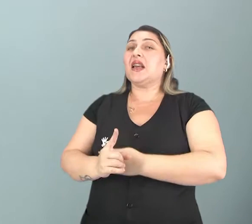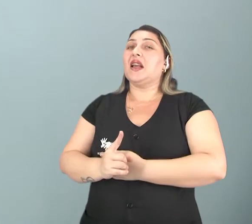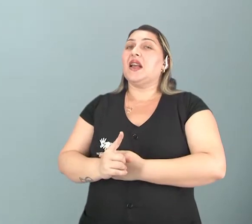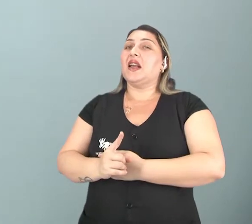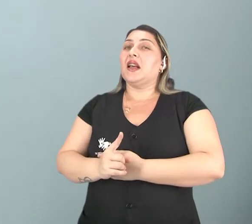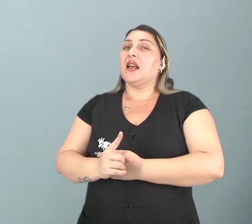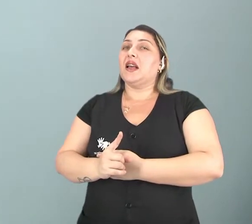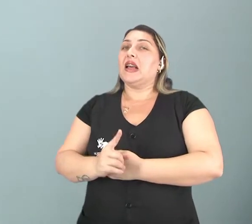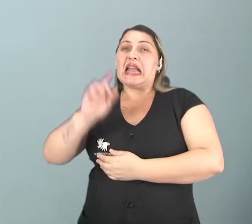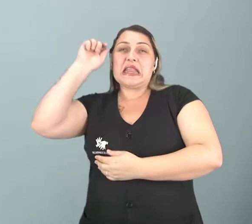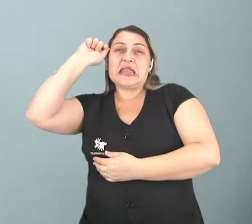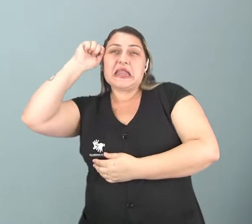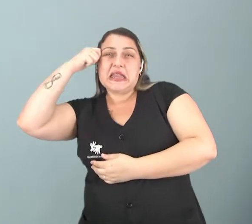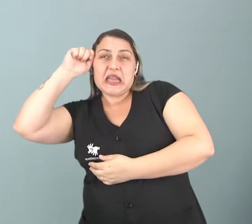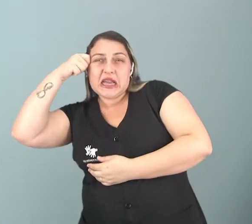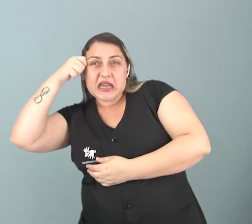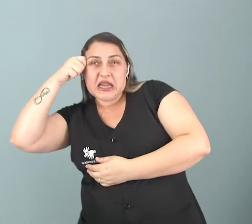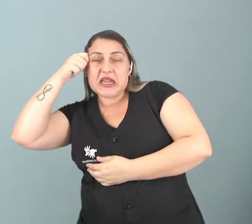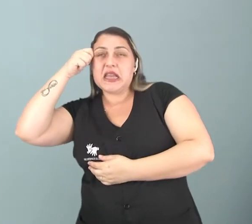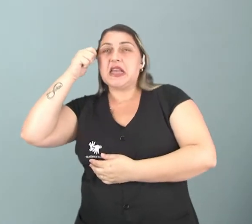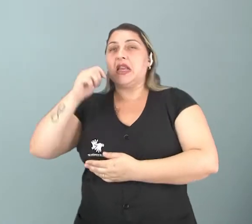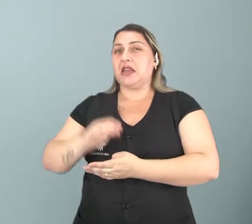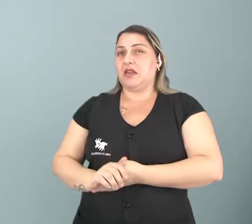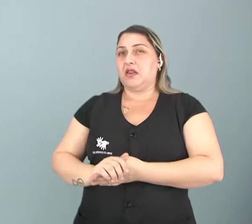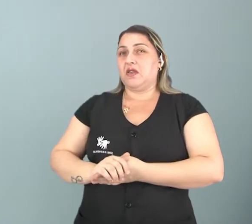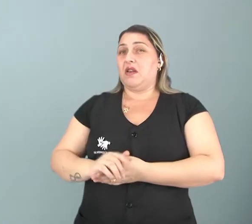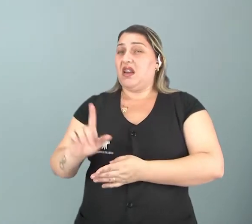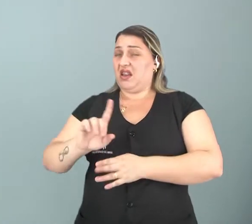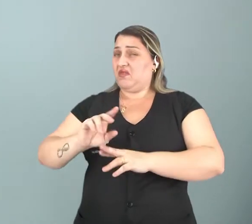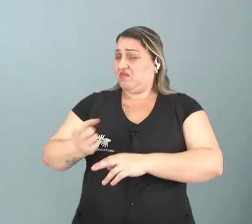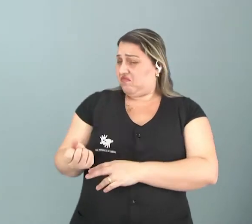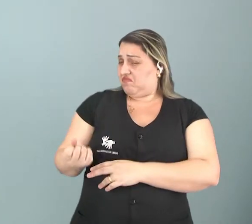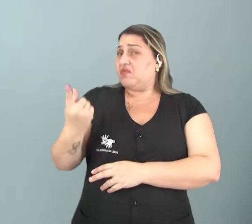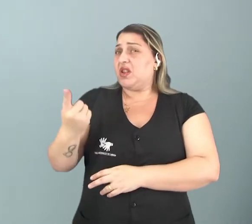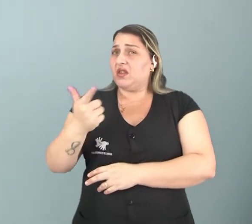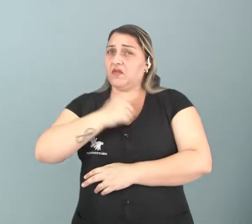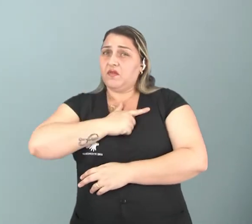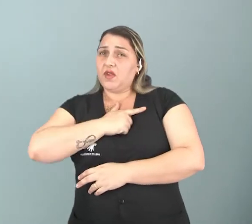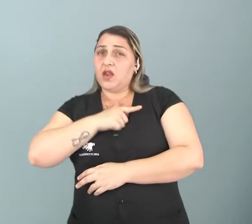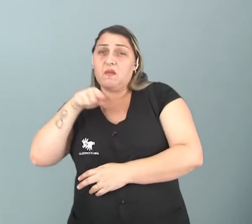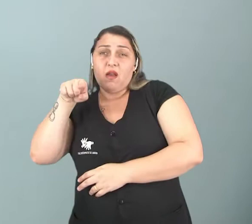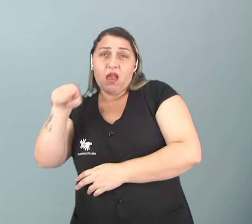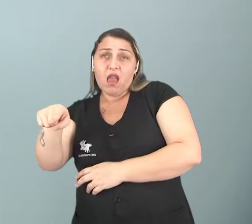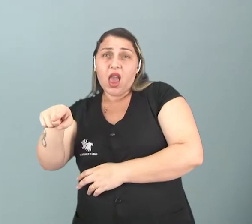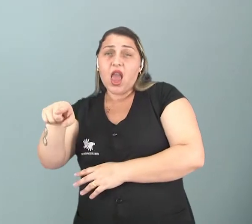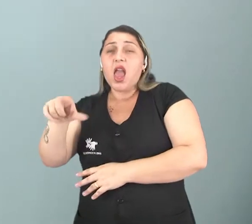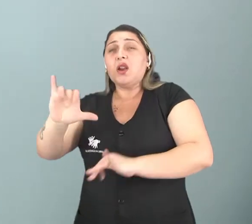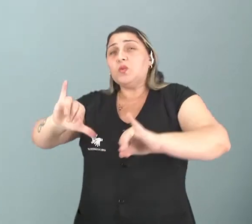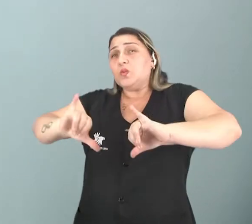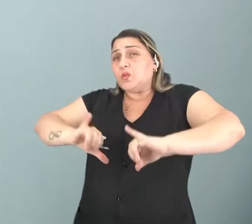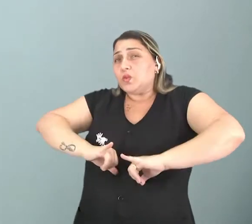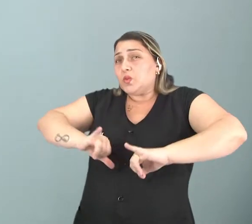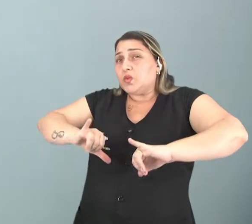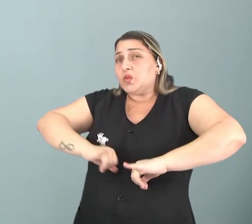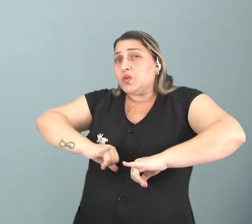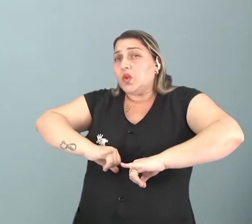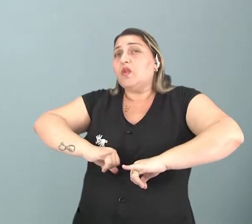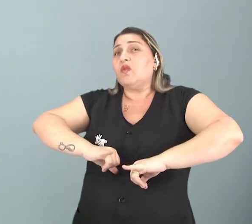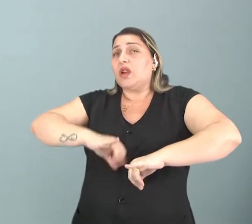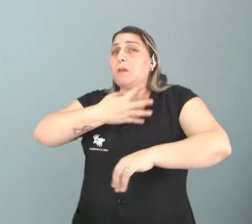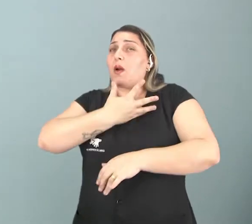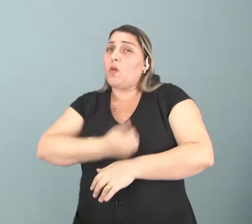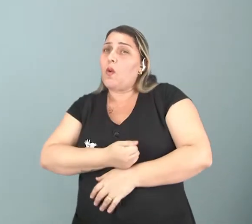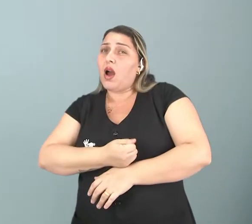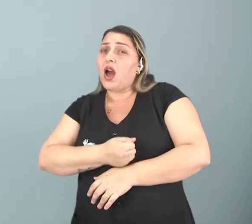asfalto, não sei o quê, fica dando esses termos que são estranhos e feios, isso é racismo. É uma brincadeira? É,